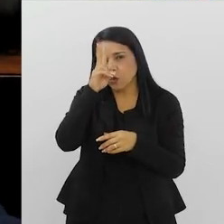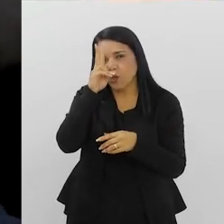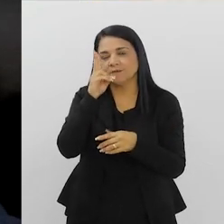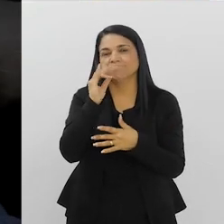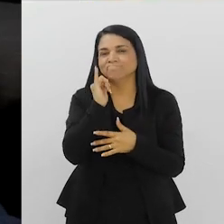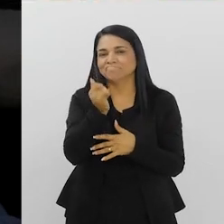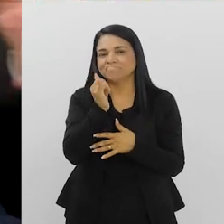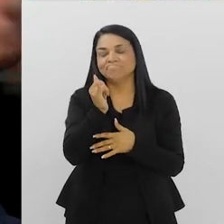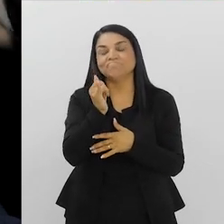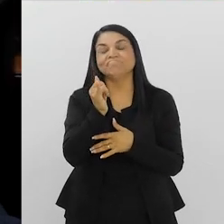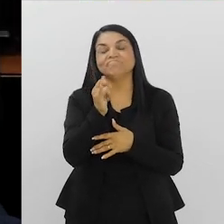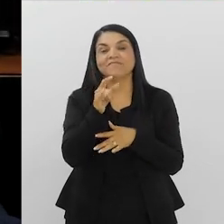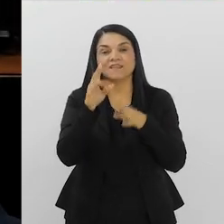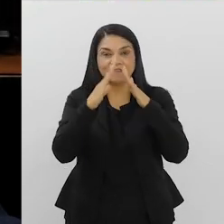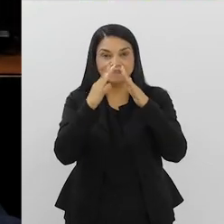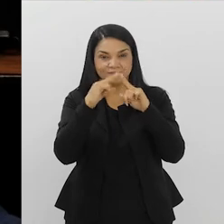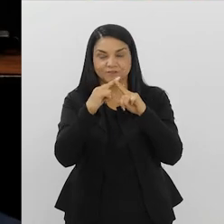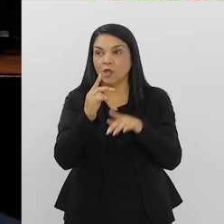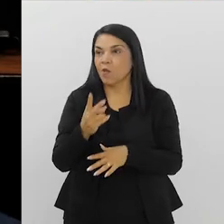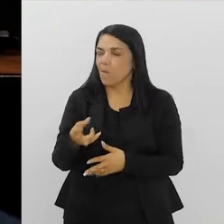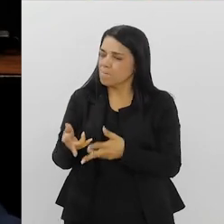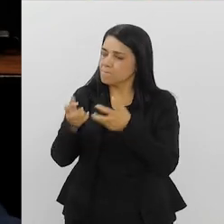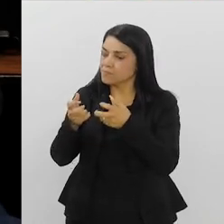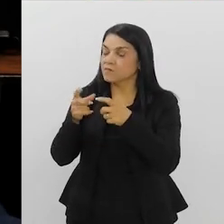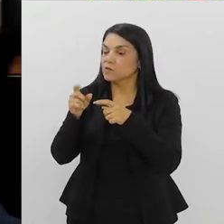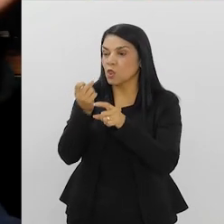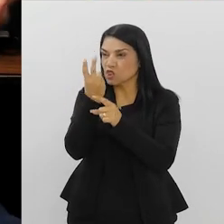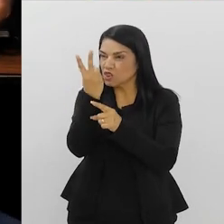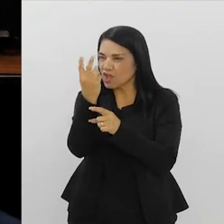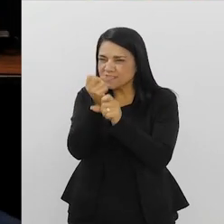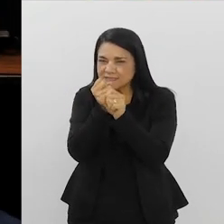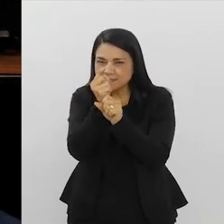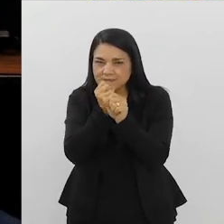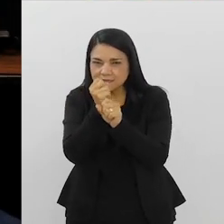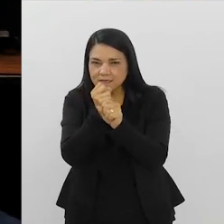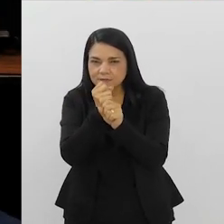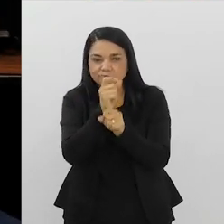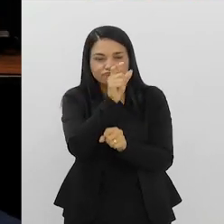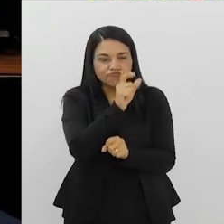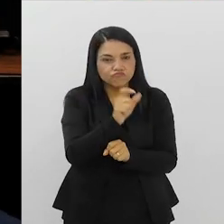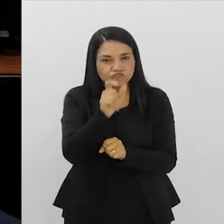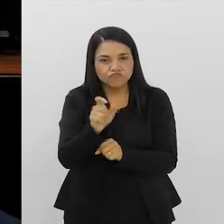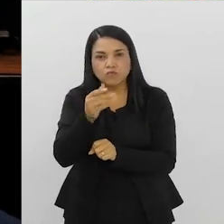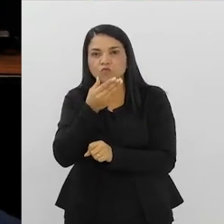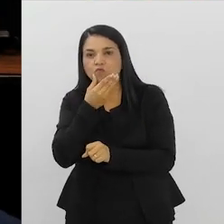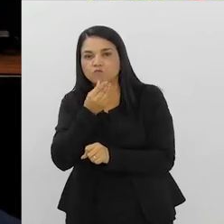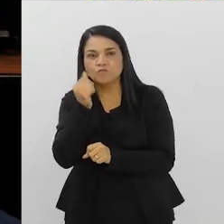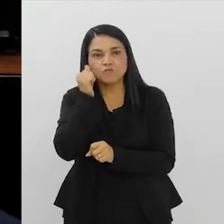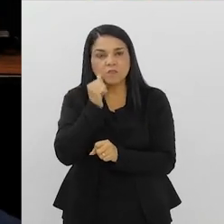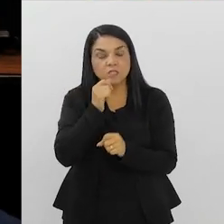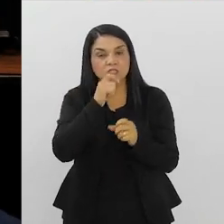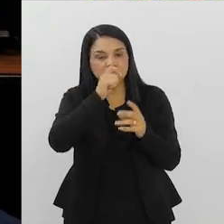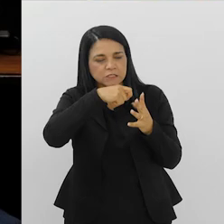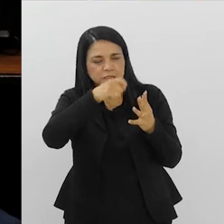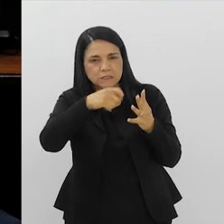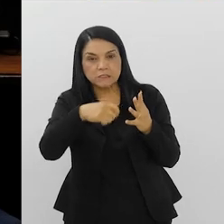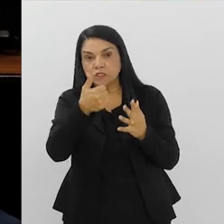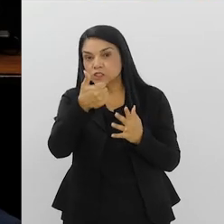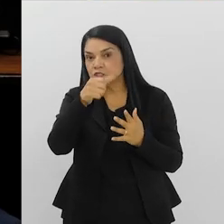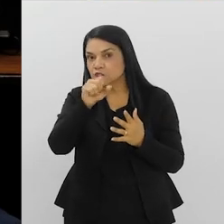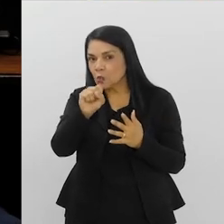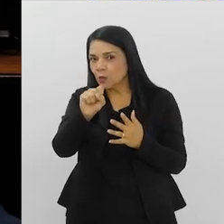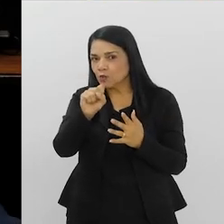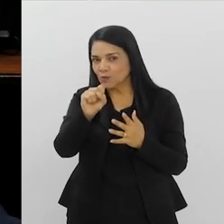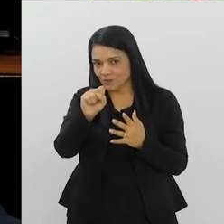indo também pros pros países das Américas aqui tão indo paraa Europa pro Oriente Médio então durante 2